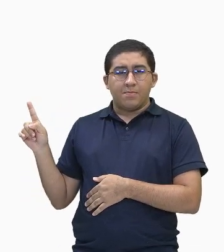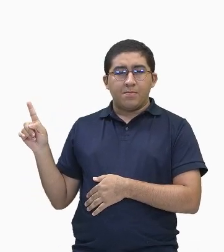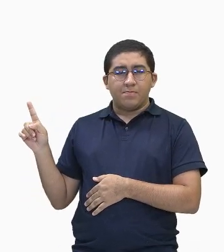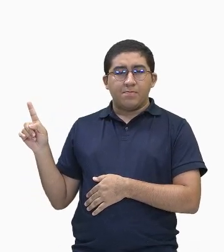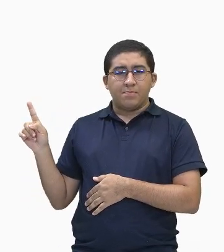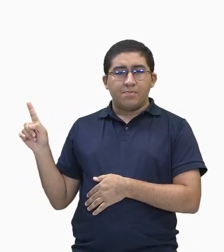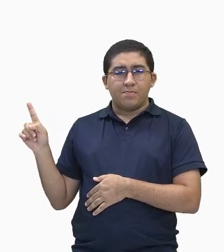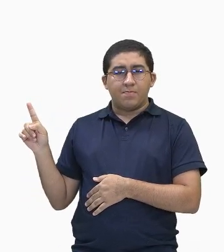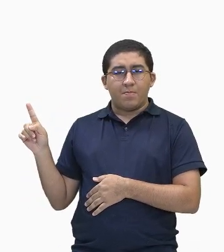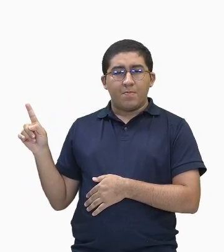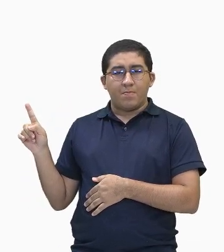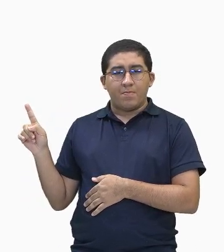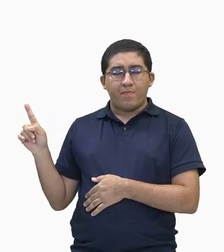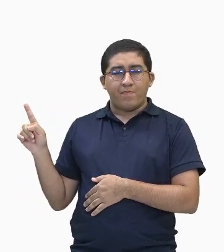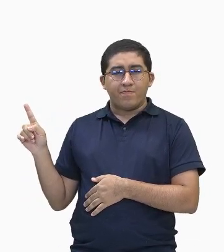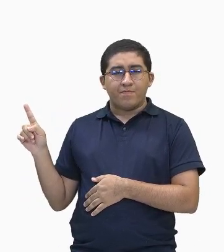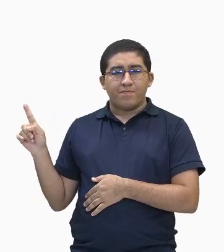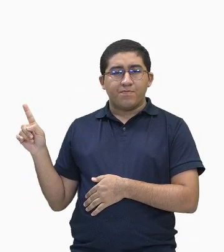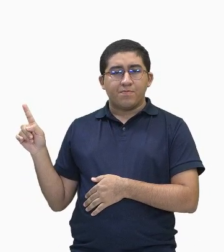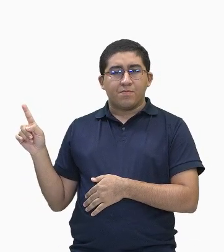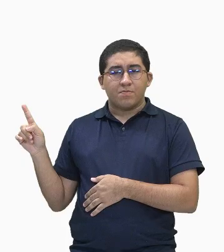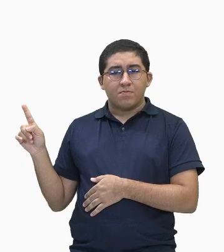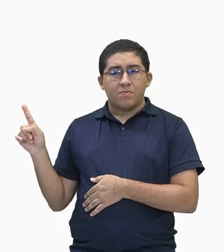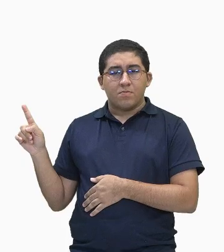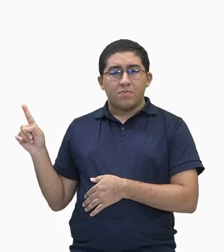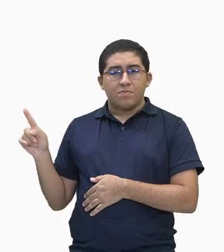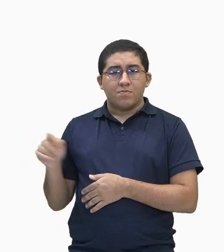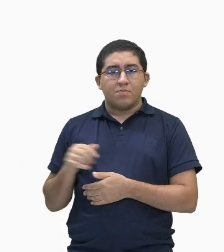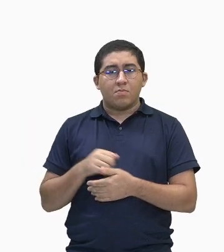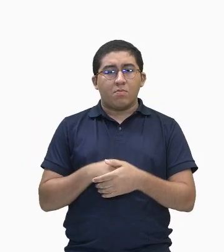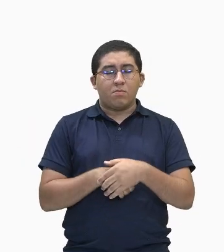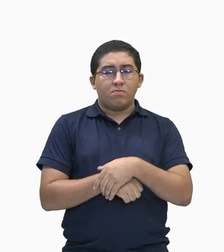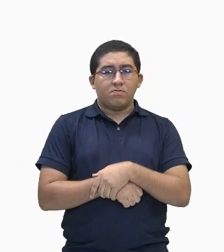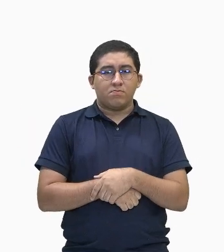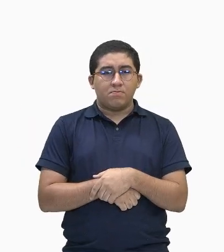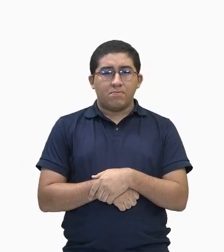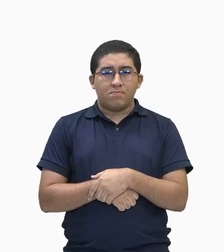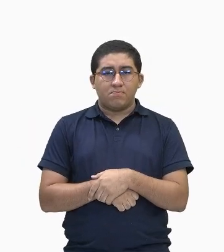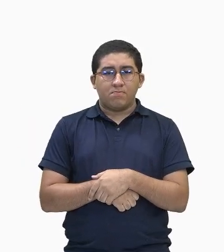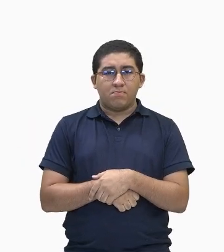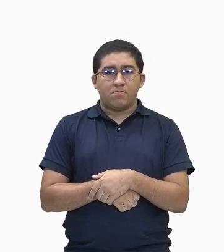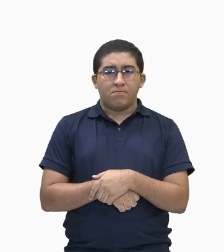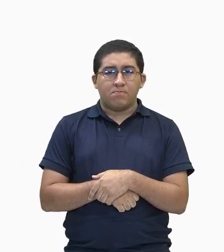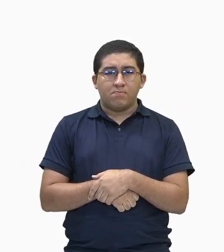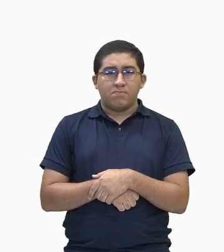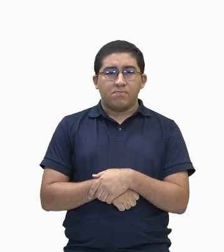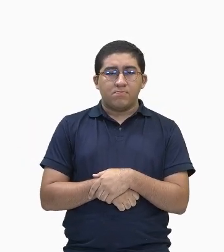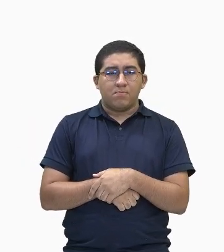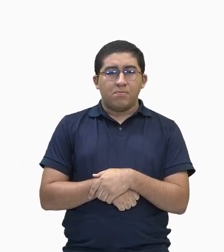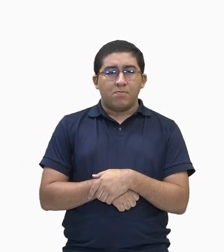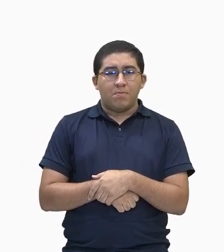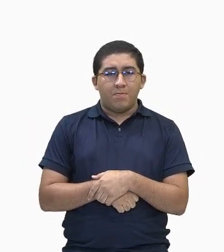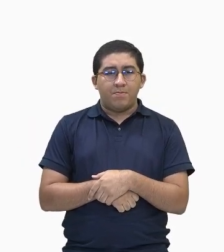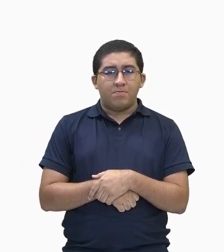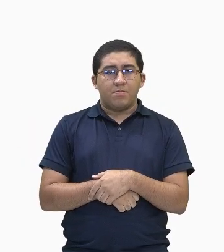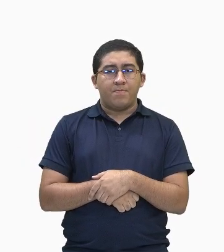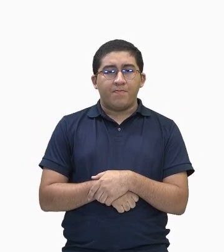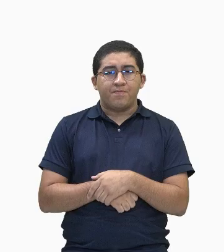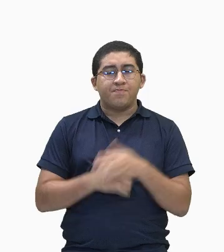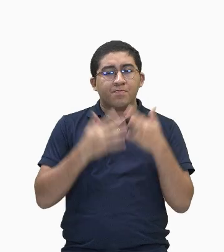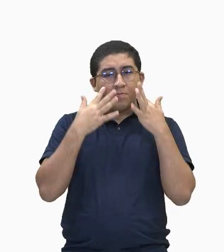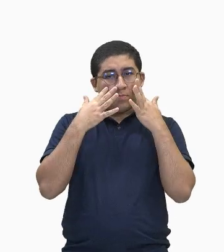its color, hide from predators. Ok? Aqui, vamos